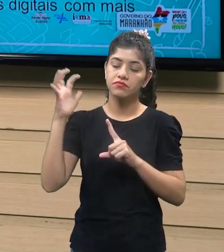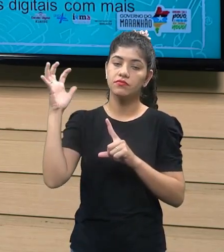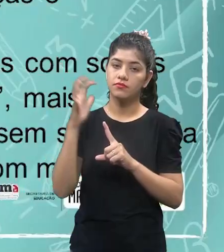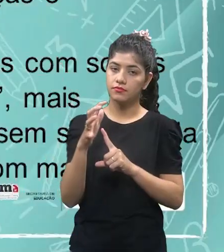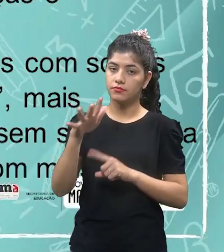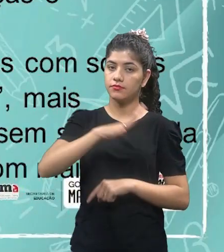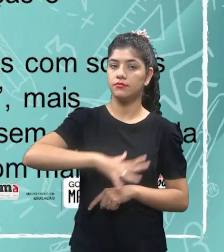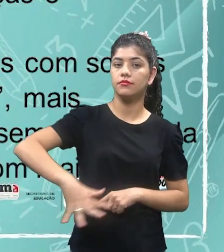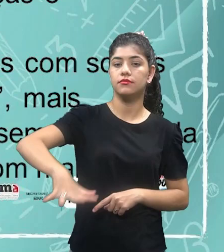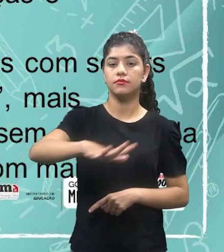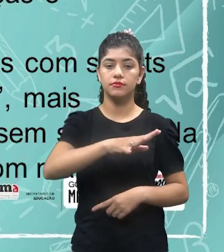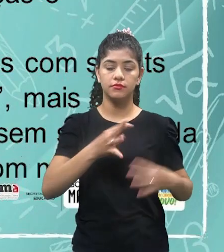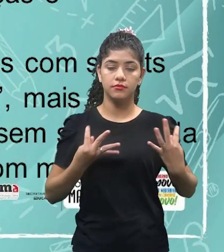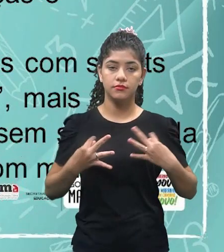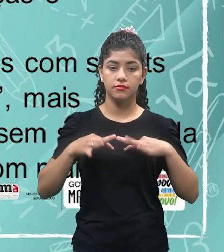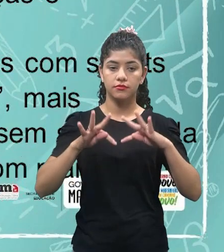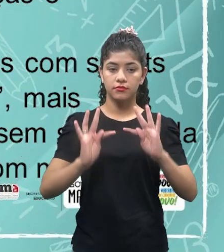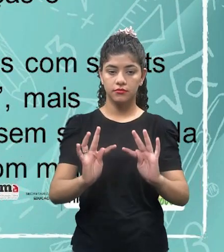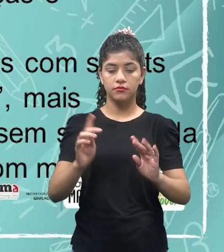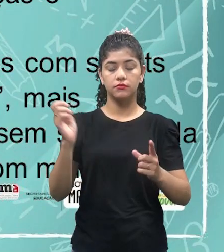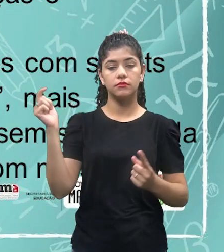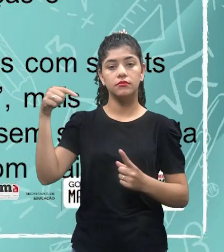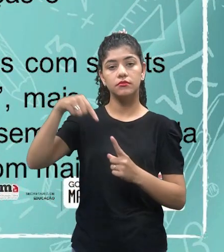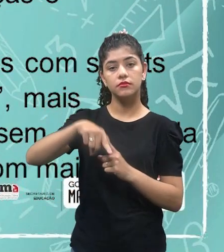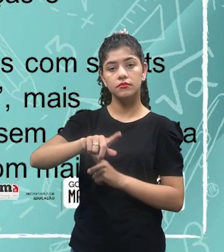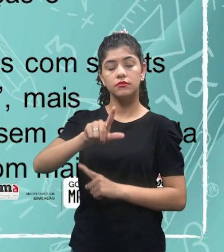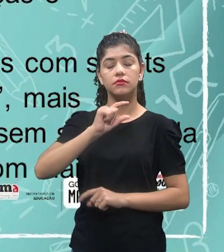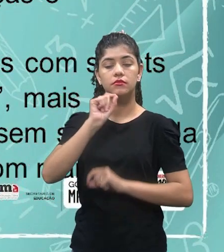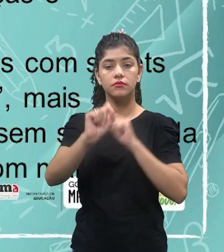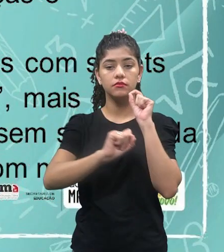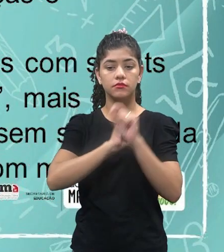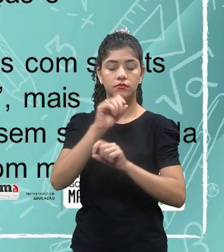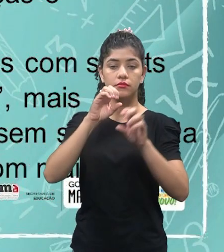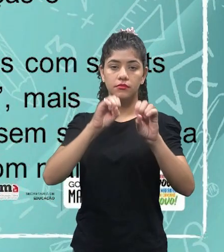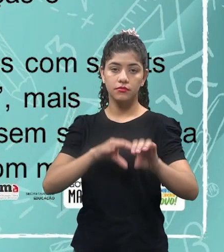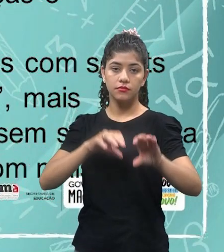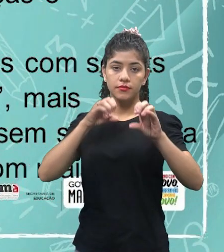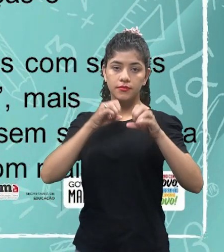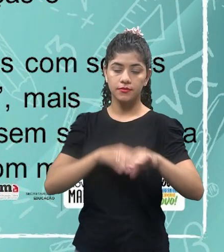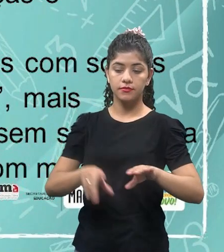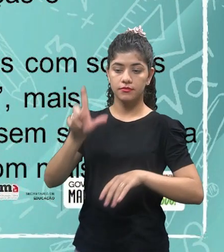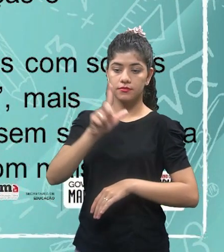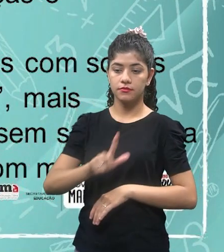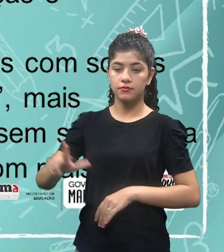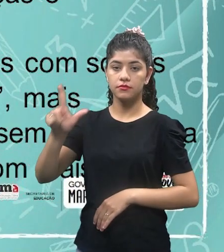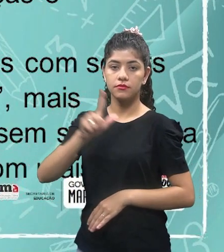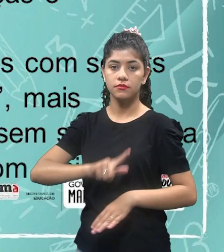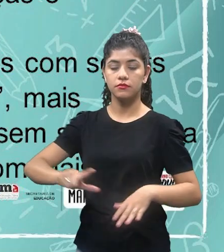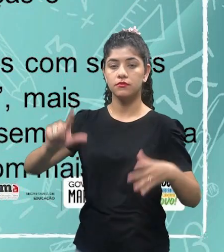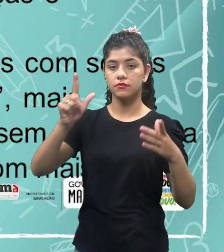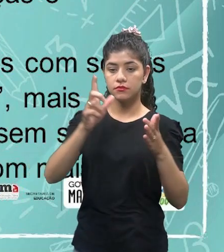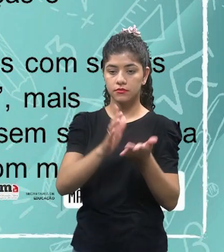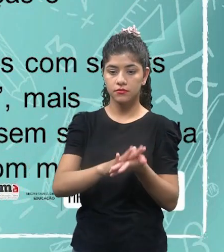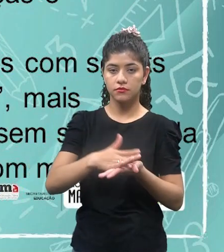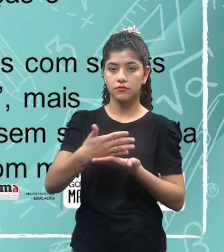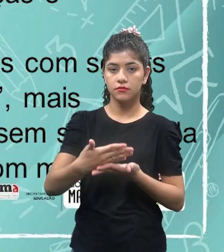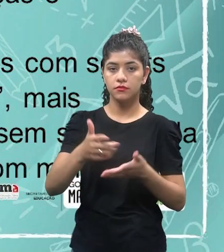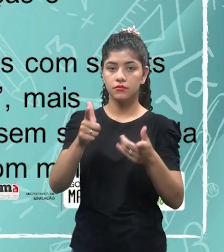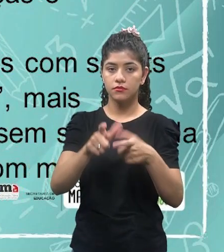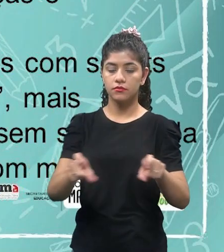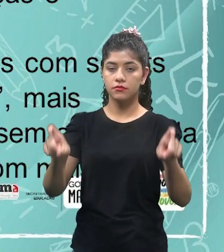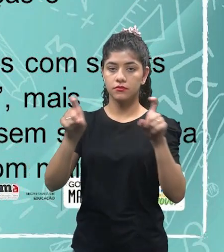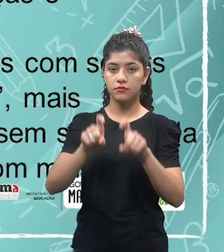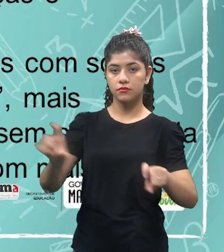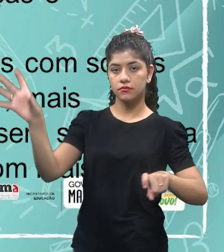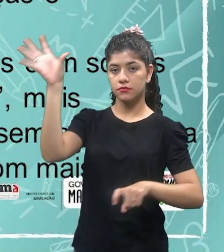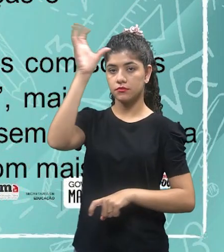tecnologia. Tá? Tem como objetivo ensinar a lógica da programação para crianças e adolescentes. Com